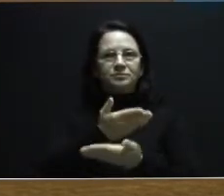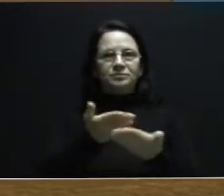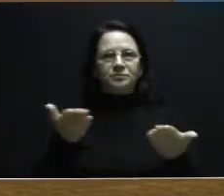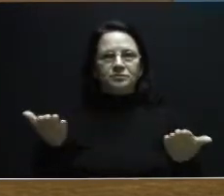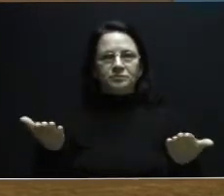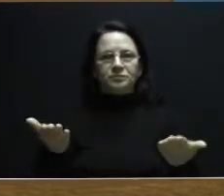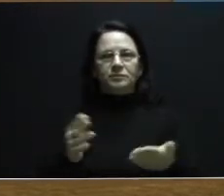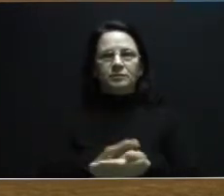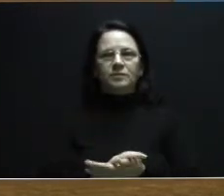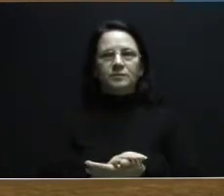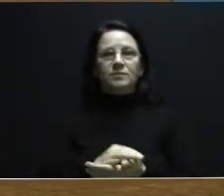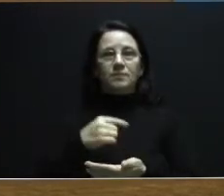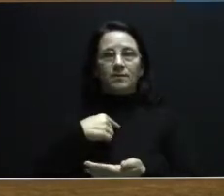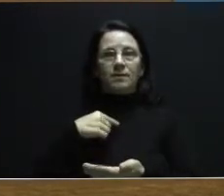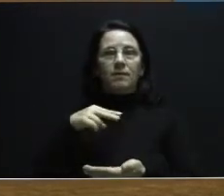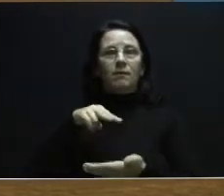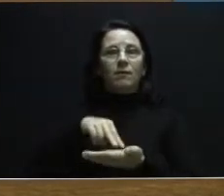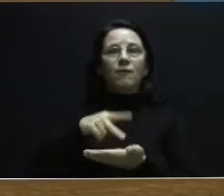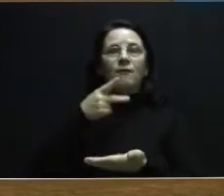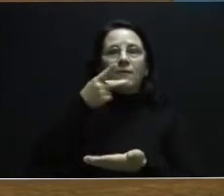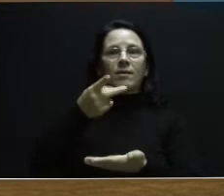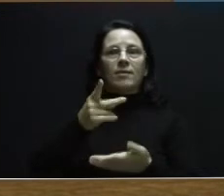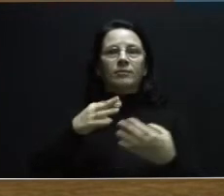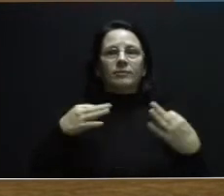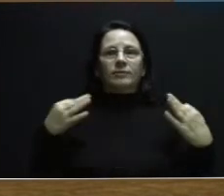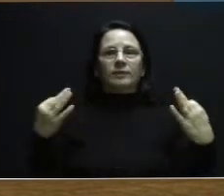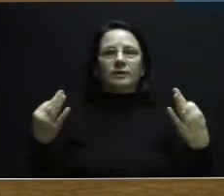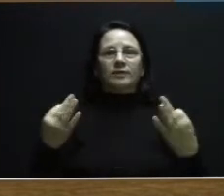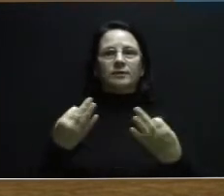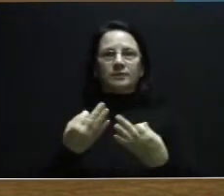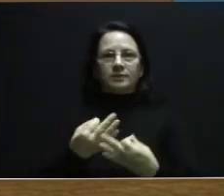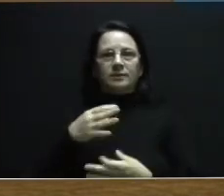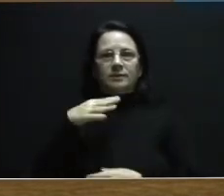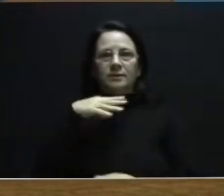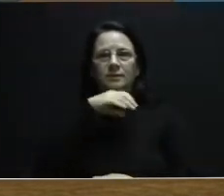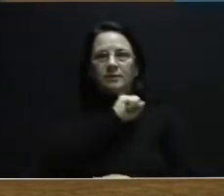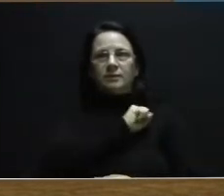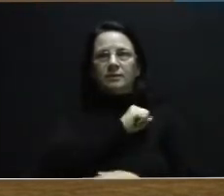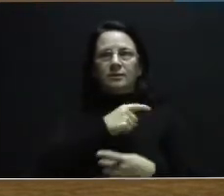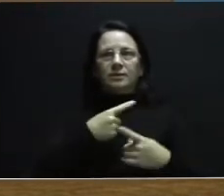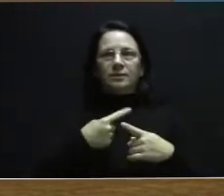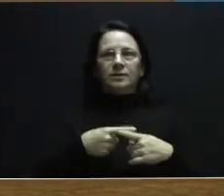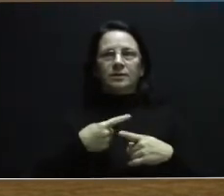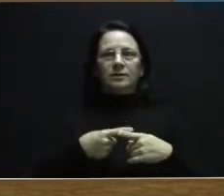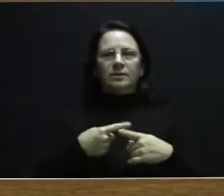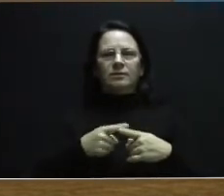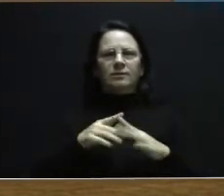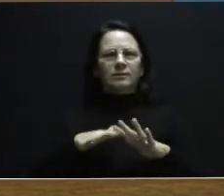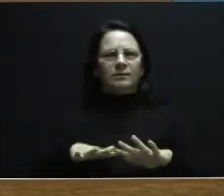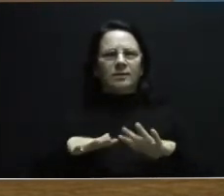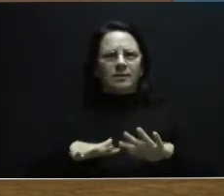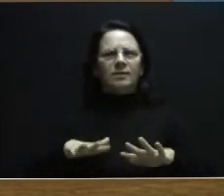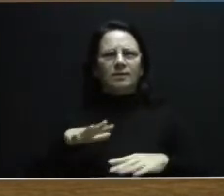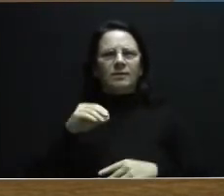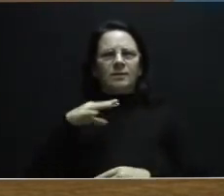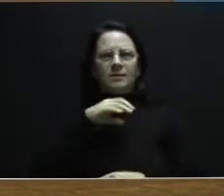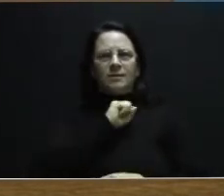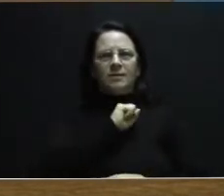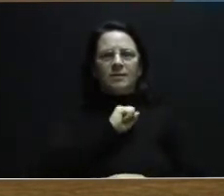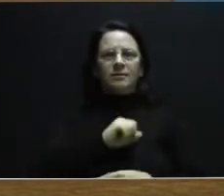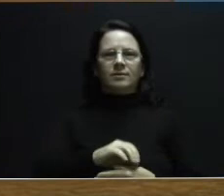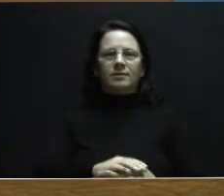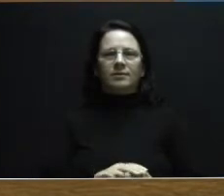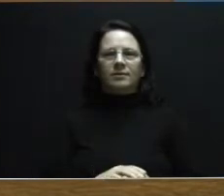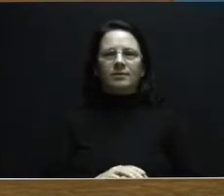presentes, quem sou eu para falar de família? Eu só vou ser bem breve, que o Sarto Arato puxou minha orelha, ele falou, fique tranquilo que é rápido. Eu,